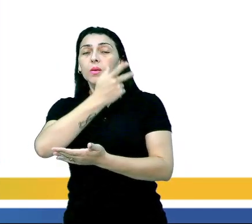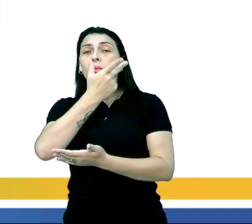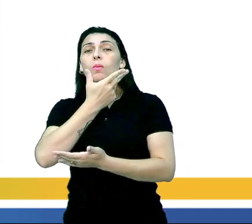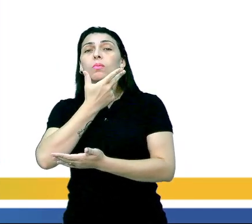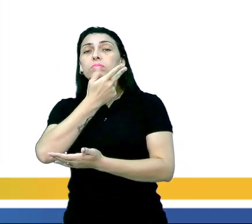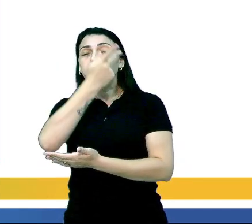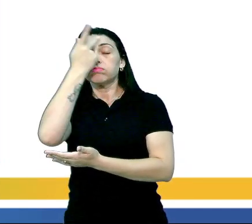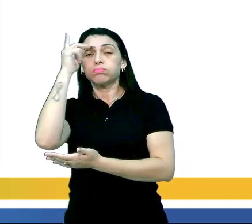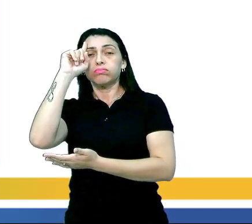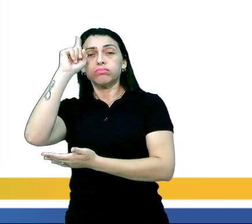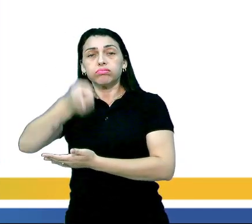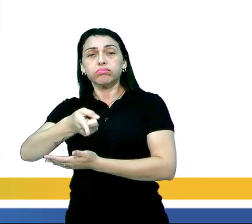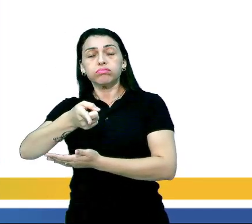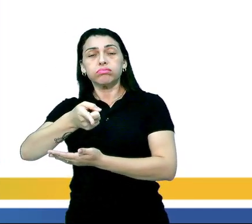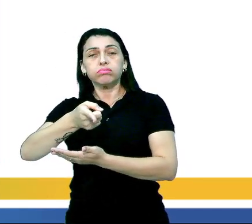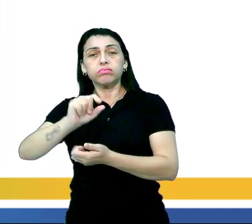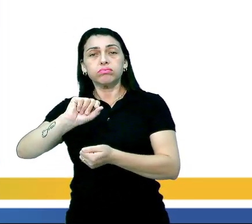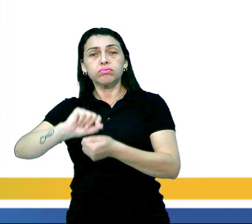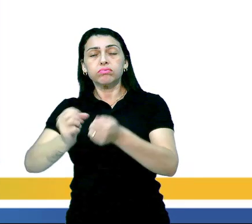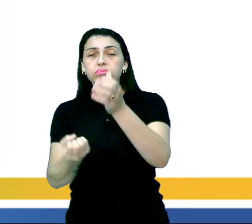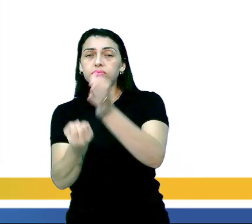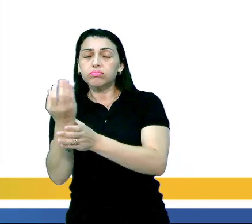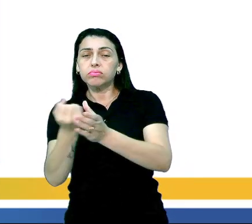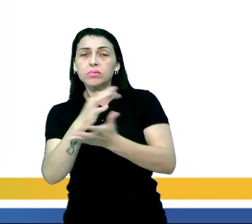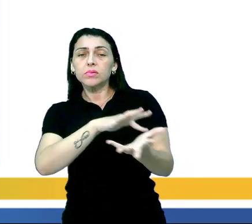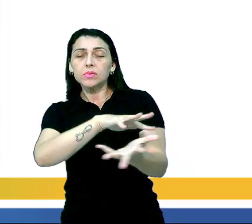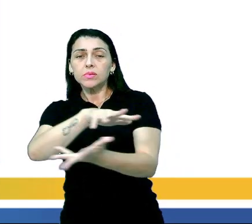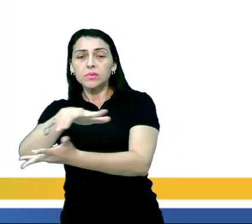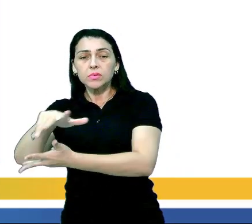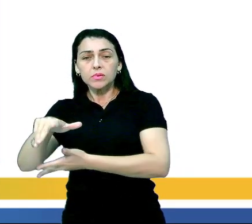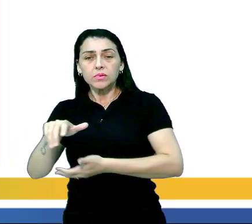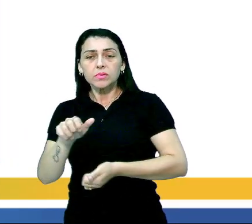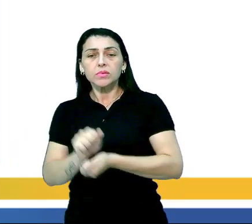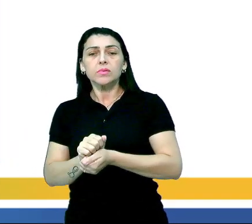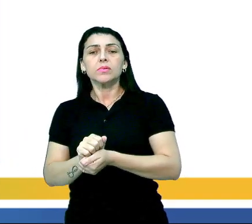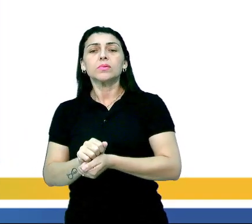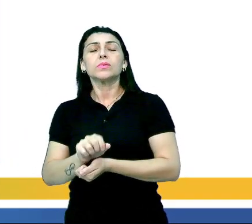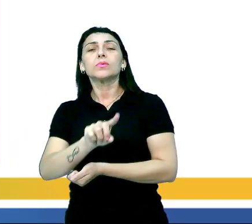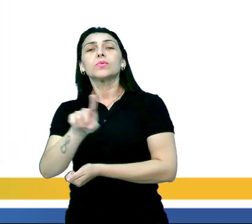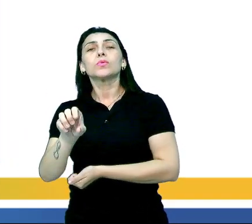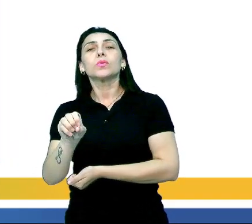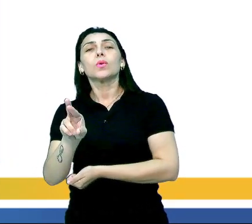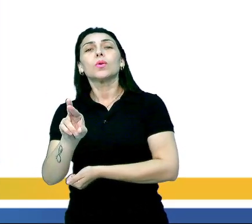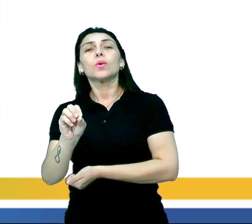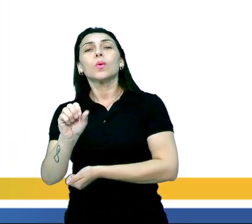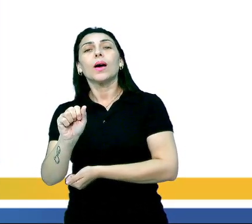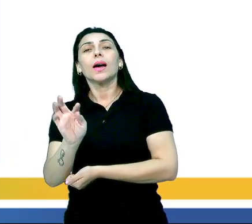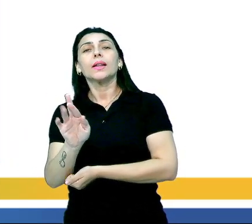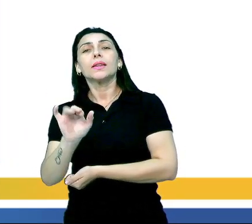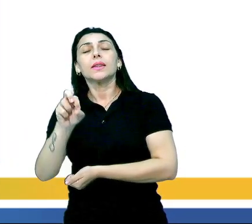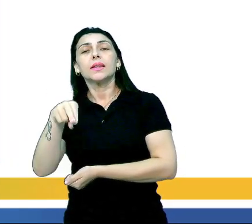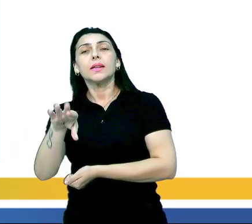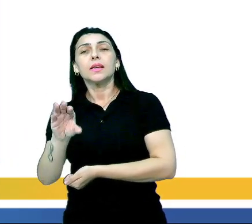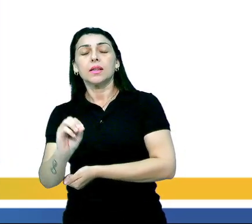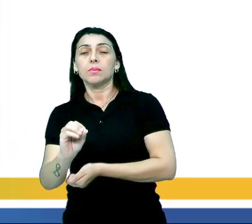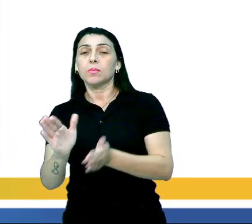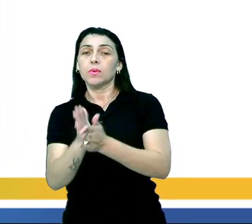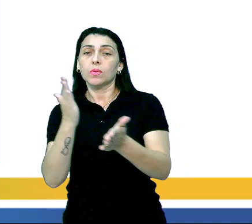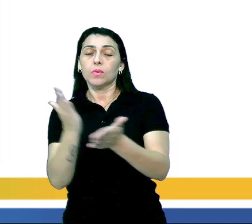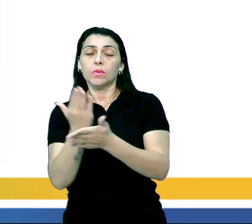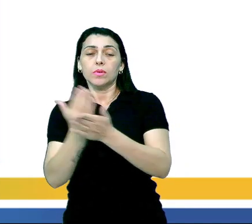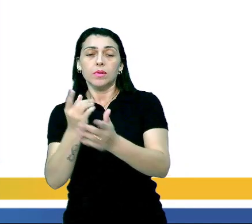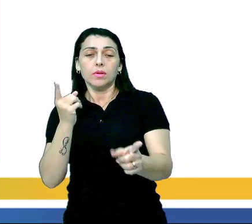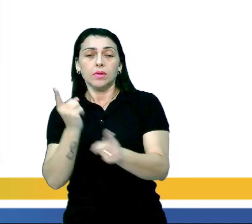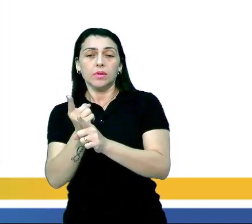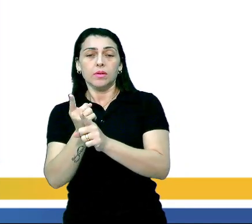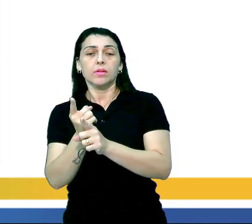que criou todas as coisas, ela é compartilhada pelo zoroastrismo. Então, nós podemos encontrar no livro do zoroastrismo,